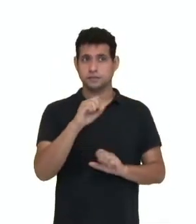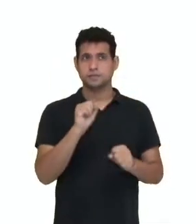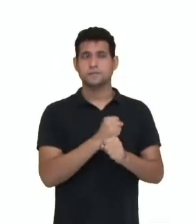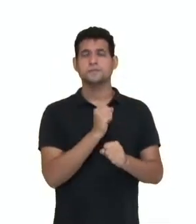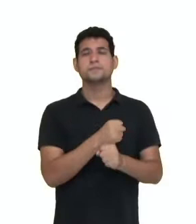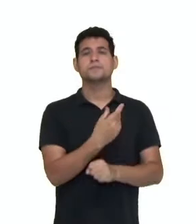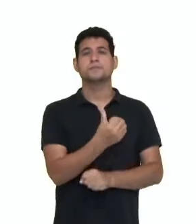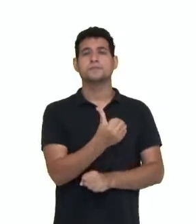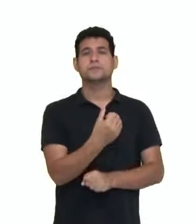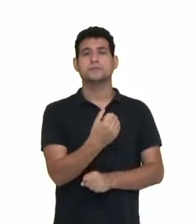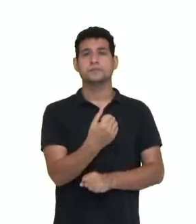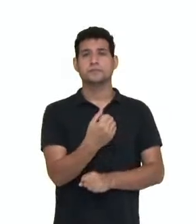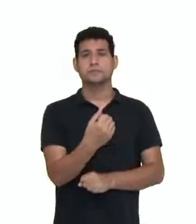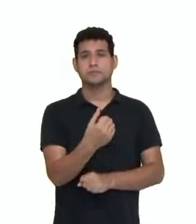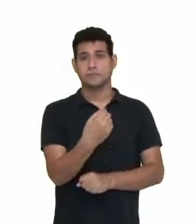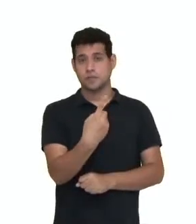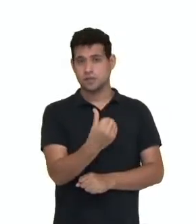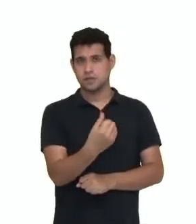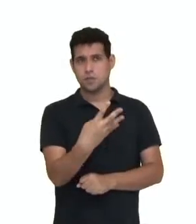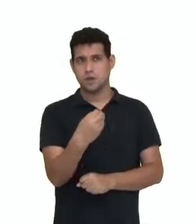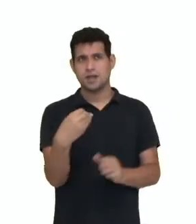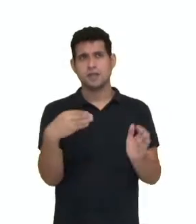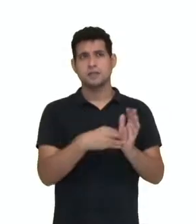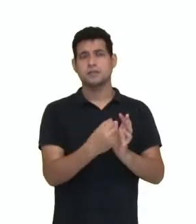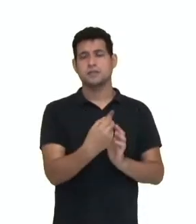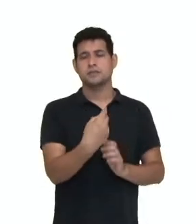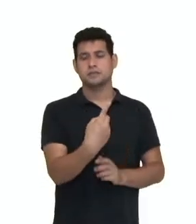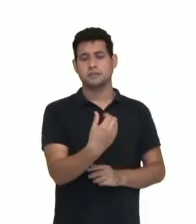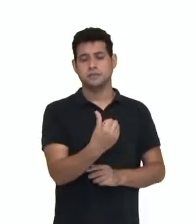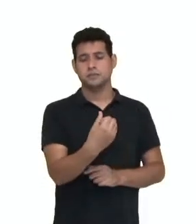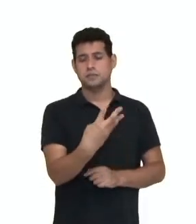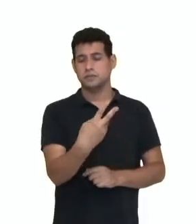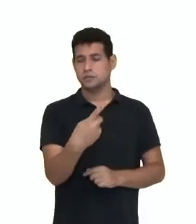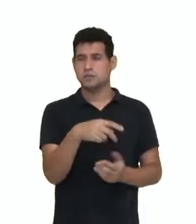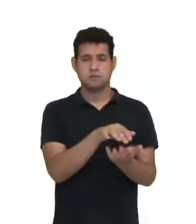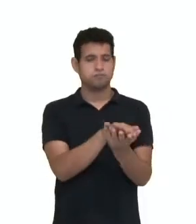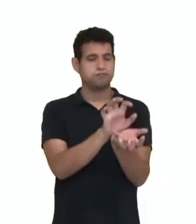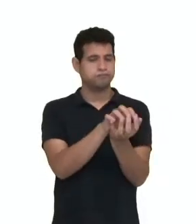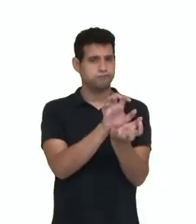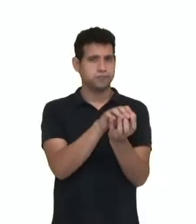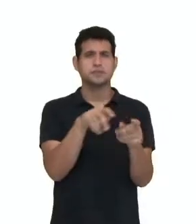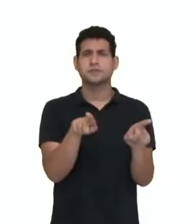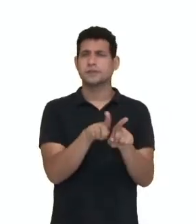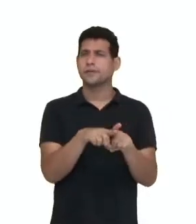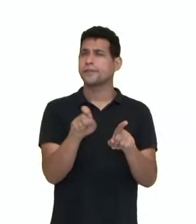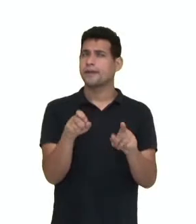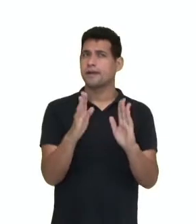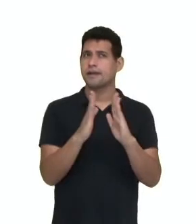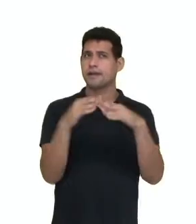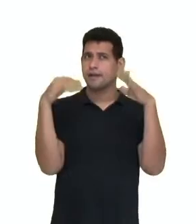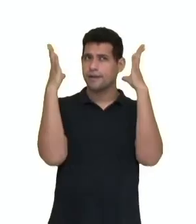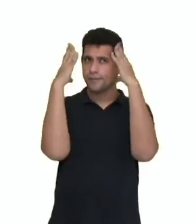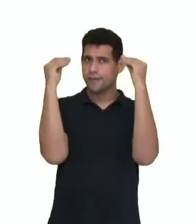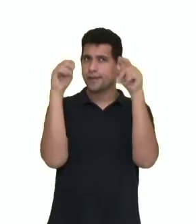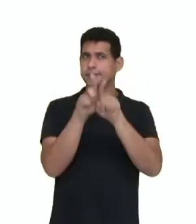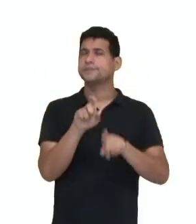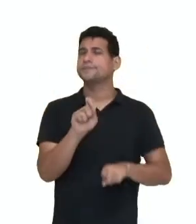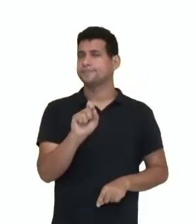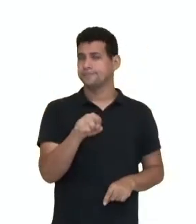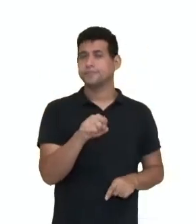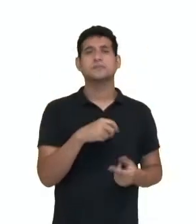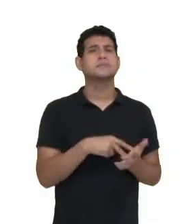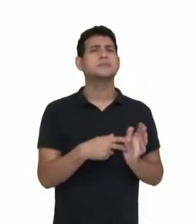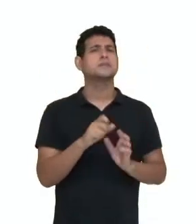e 1642 no Recife, Pernambuco. Uma construção típica holandesa onde Maurício de Nassau, que na